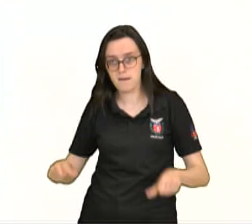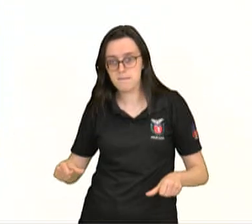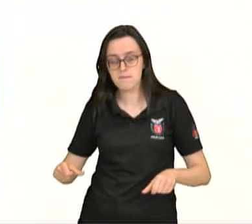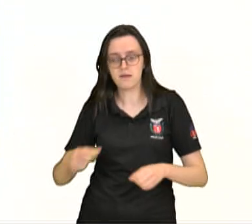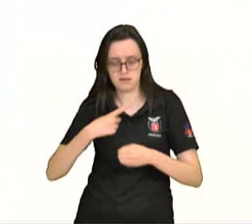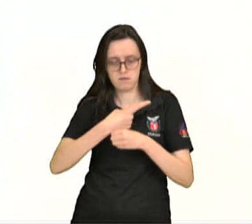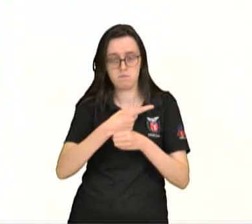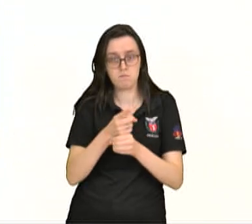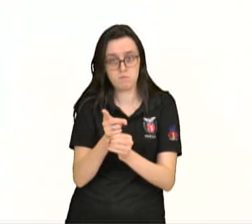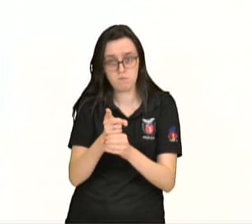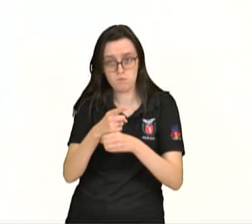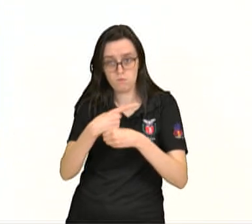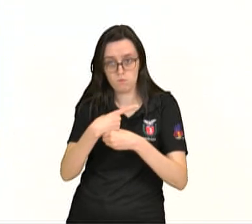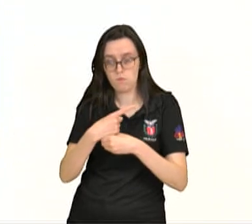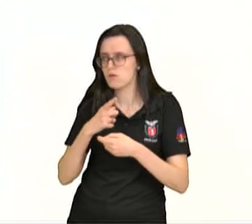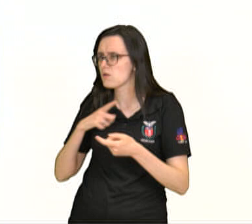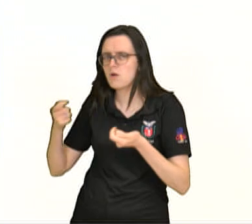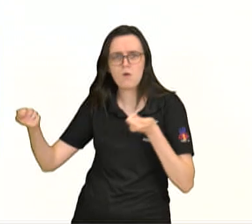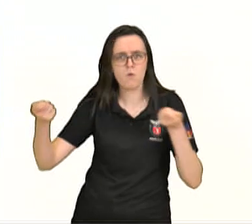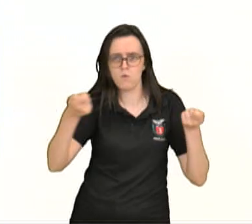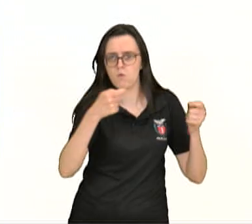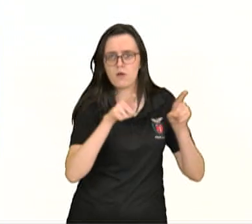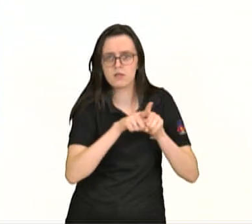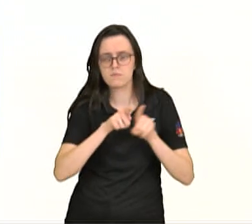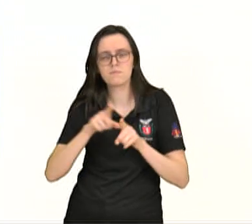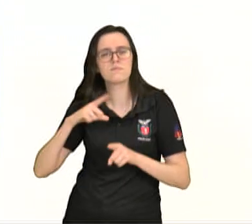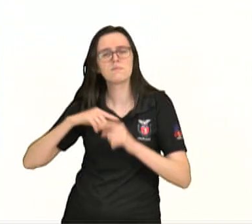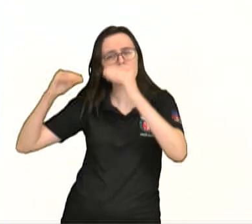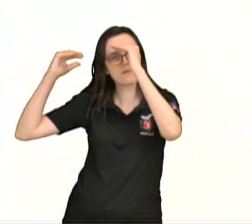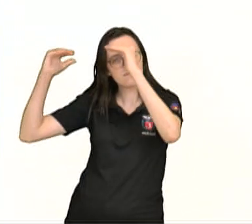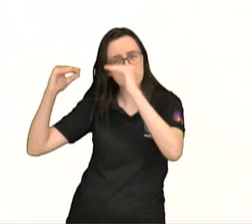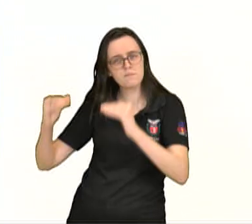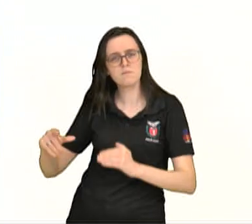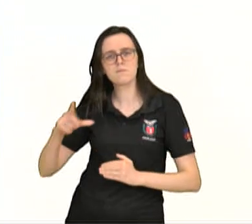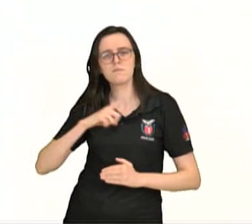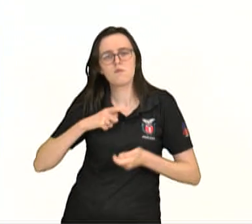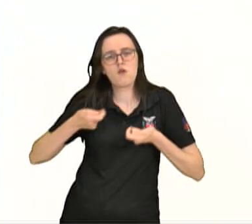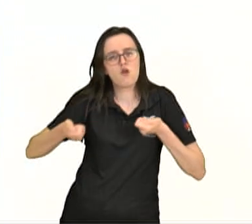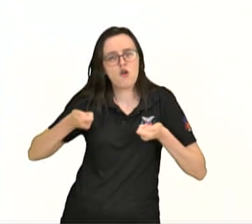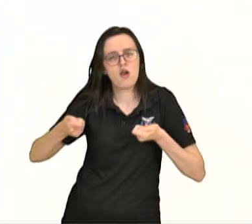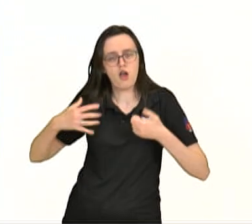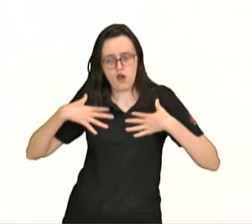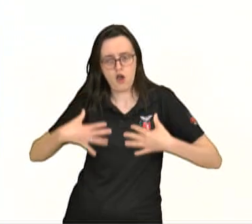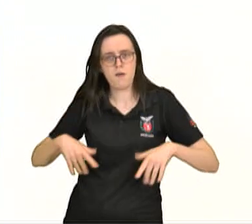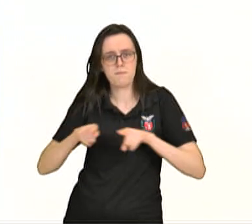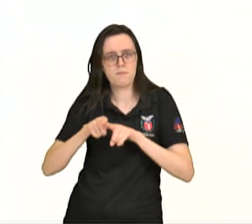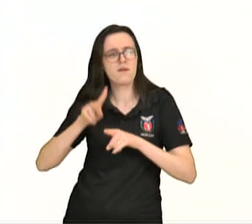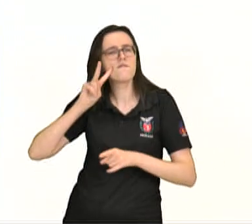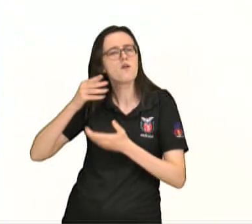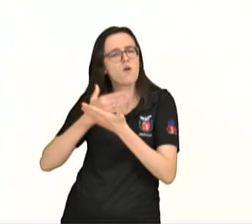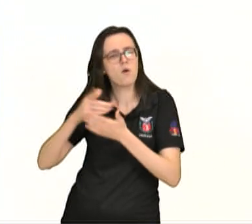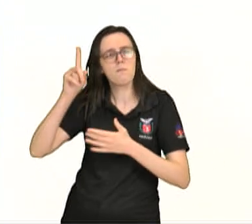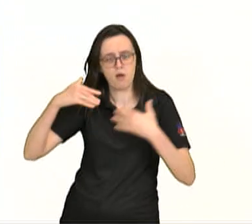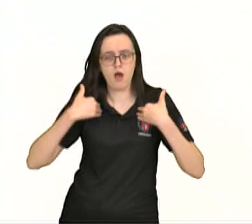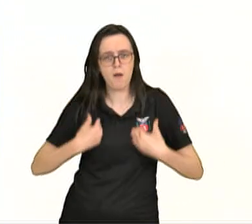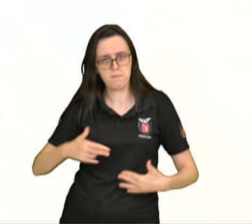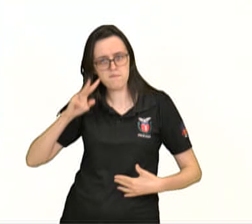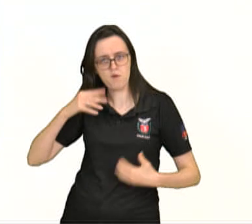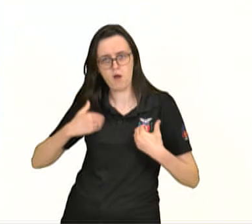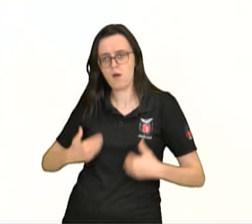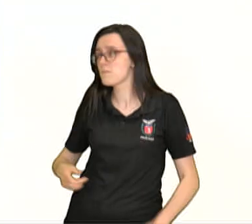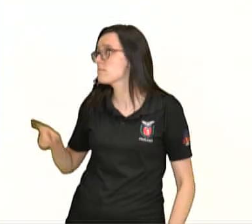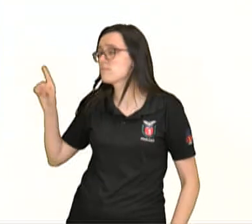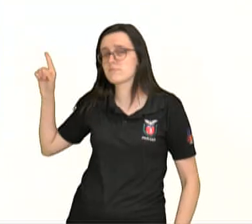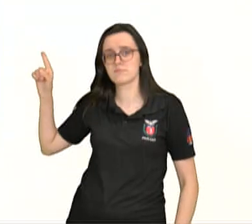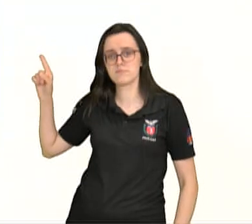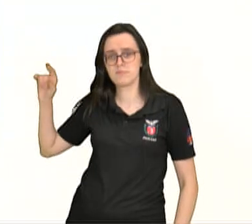bússola, ponto de controle, picotador, cartão de controle e o vestuário. Então a gente começa aqui com o vestuário. Então o